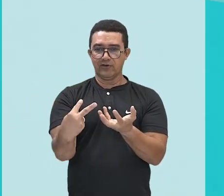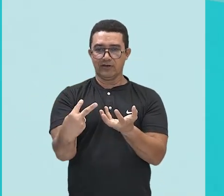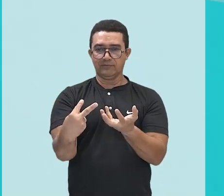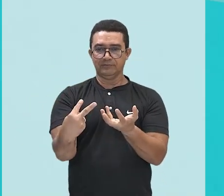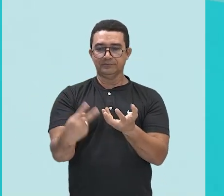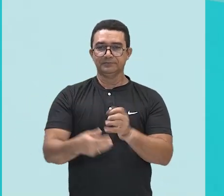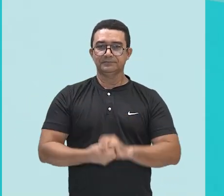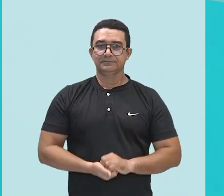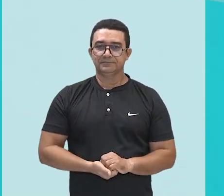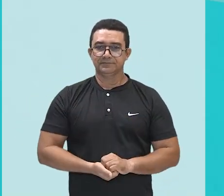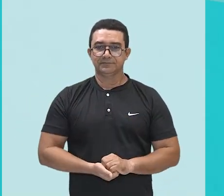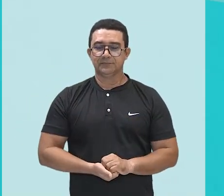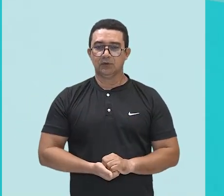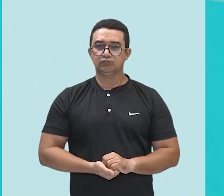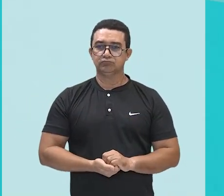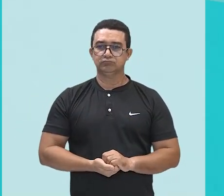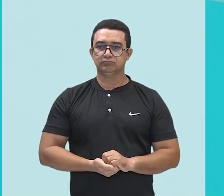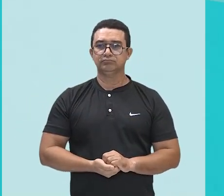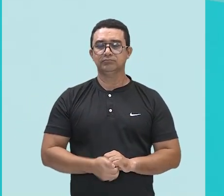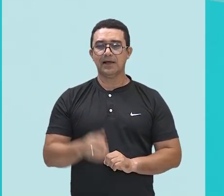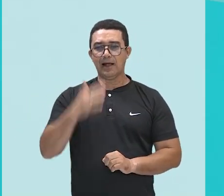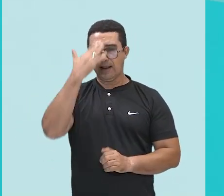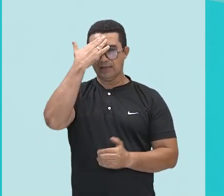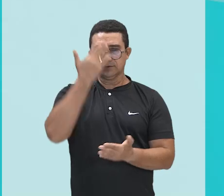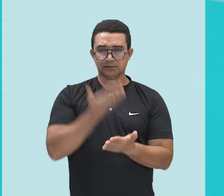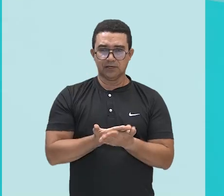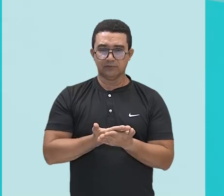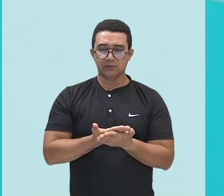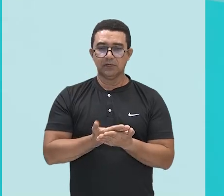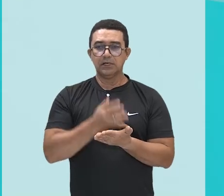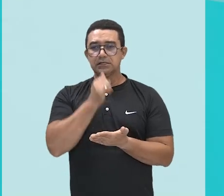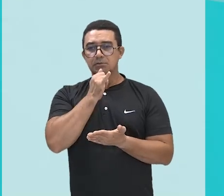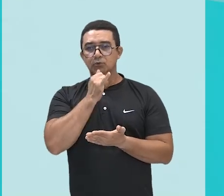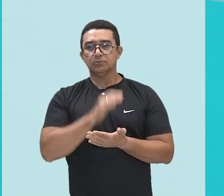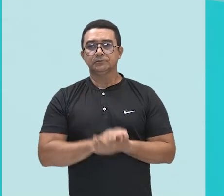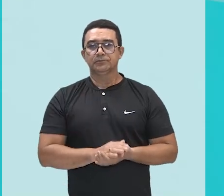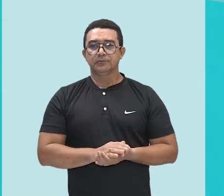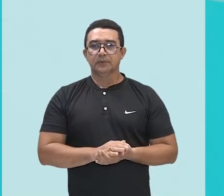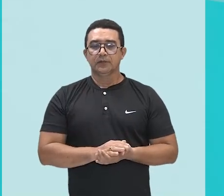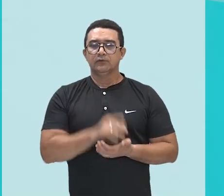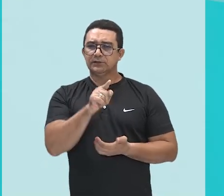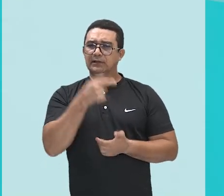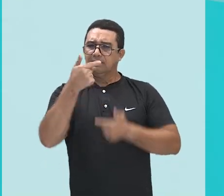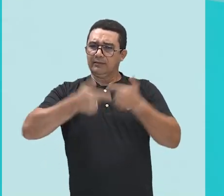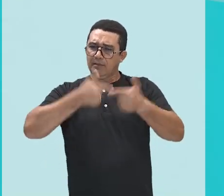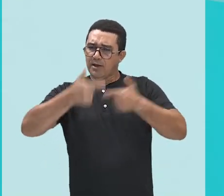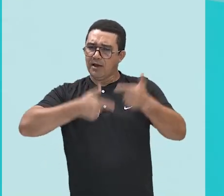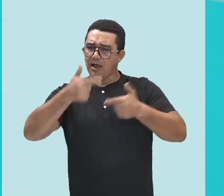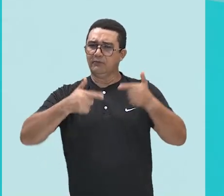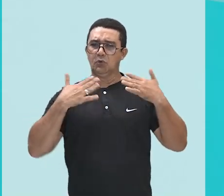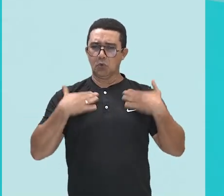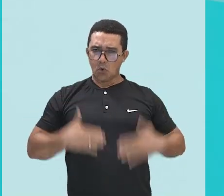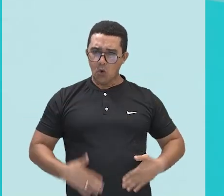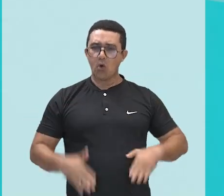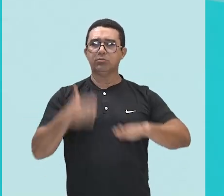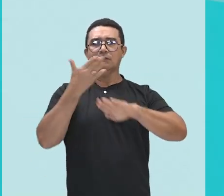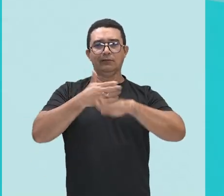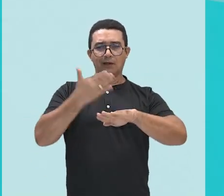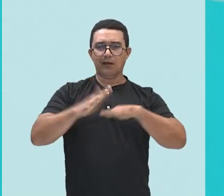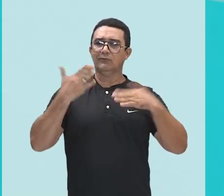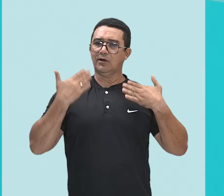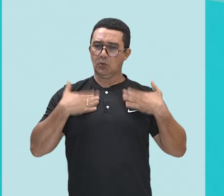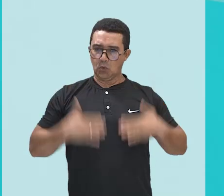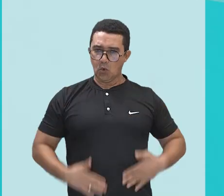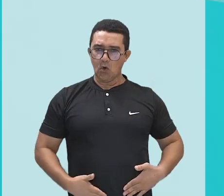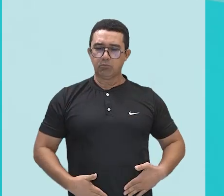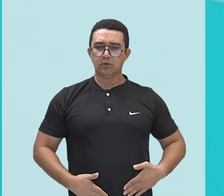visão bastante holística, onde eles acreditavam que quando você trabalhava o corpo, treinava o seu corpo, você